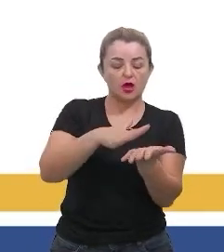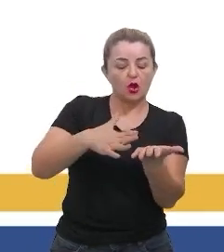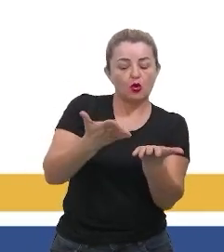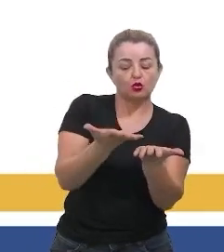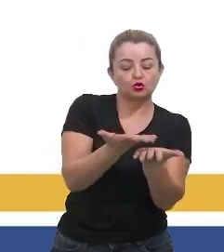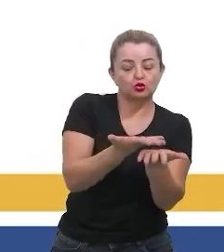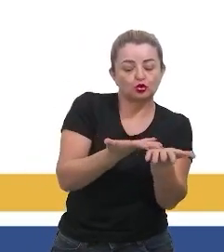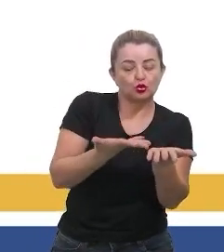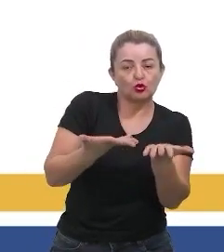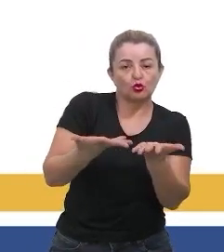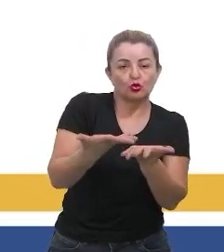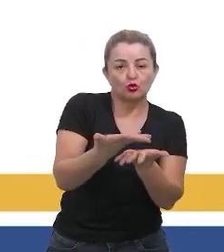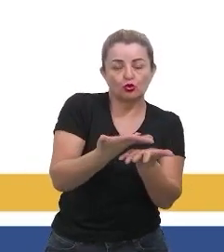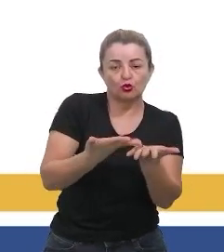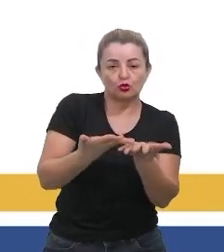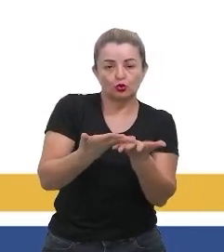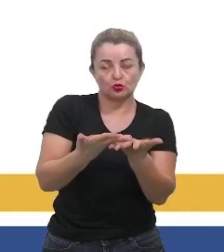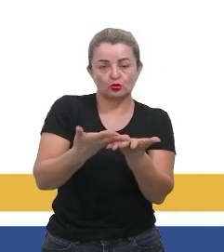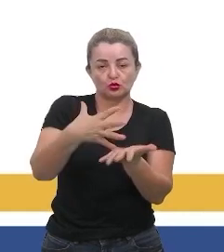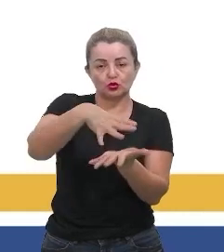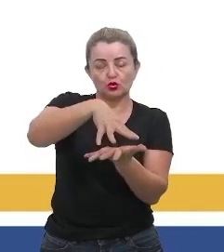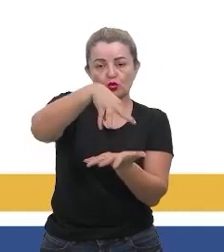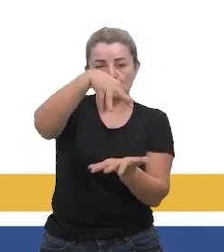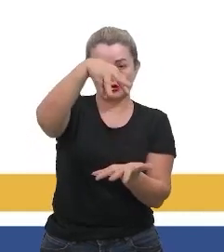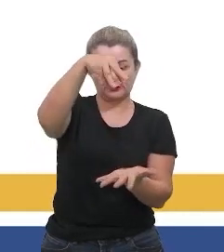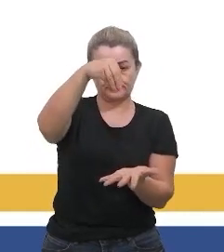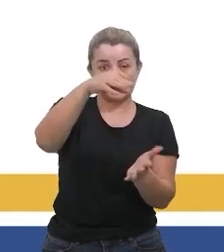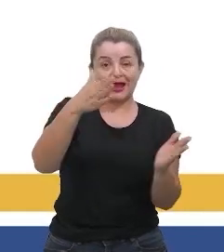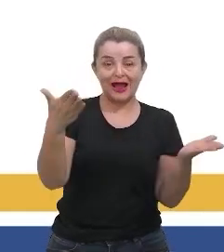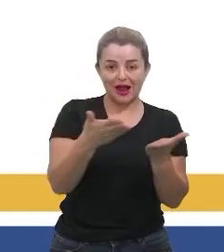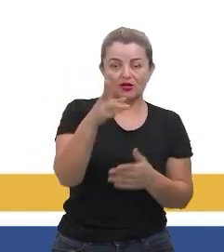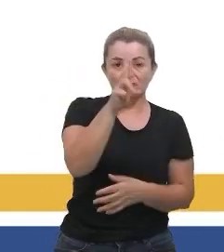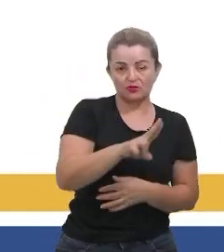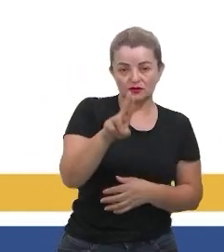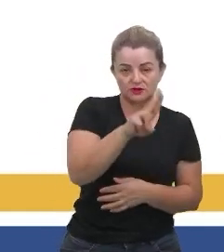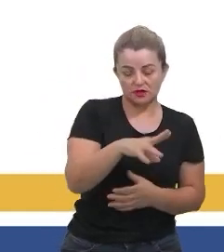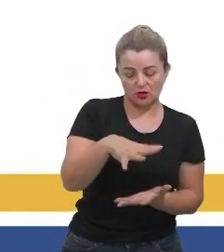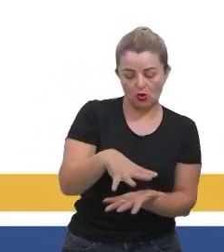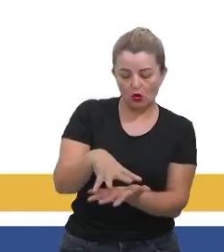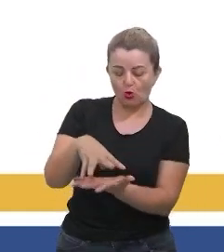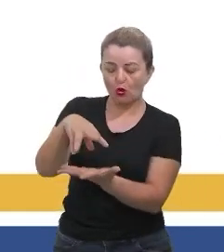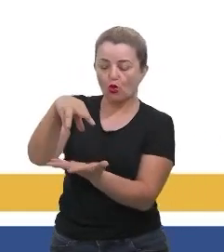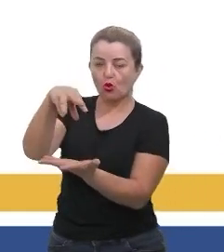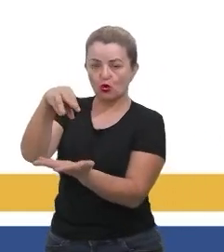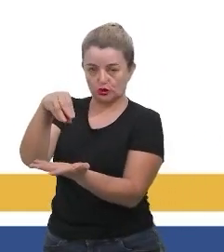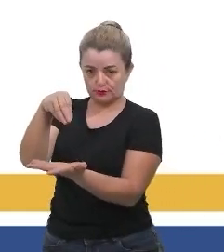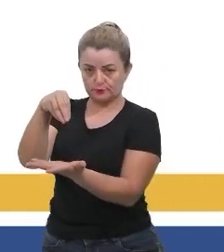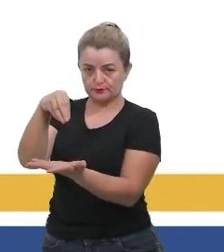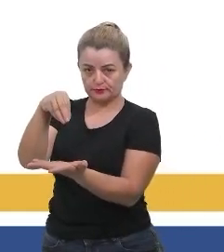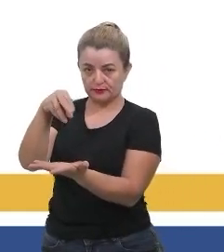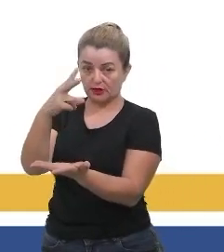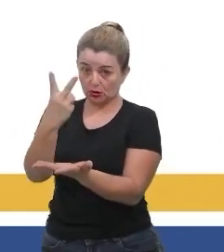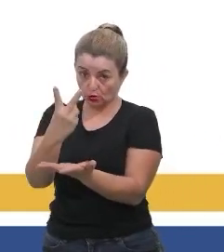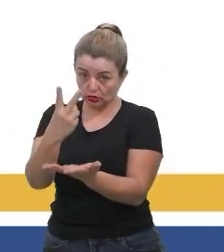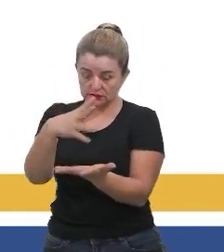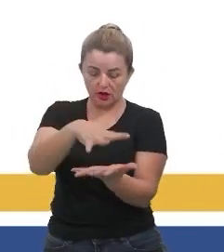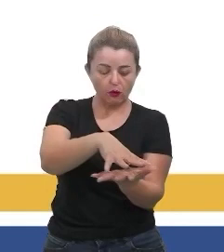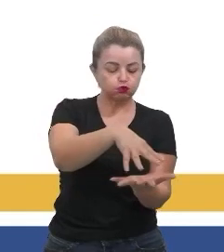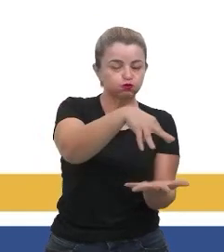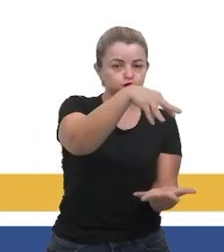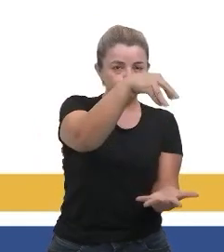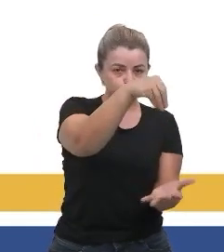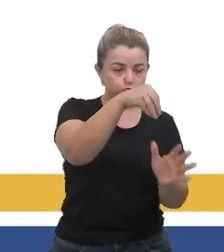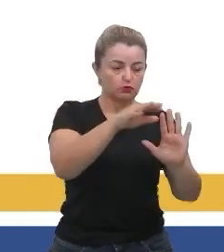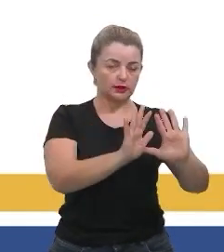calcular agora o volume do cone menor, né? 1/3 de π, lembra que esse π aqui